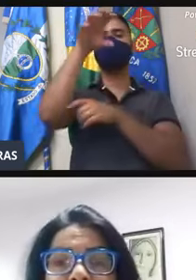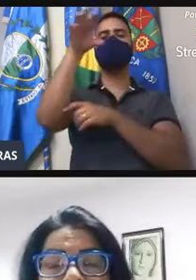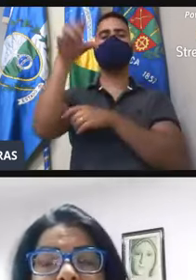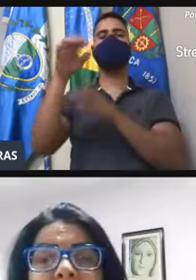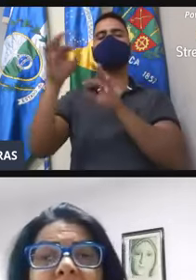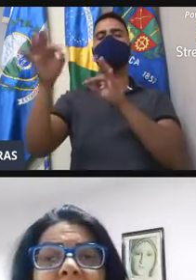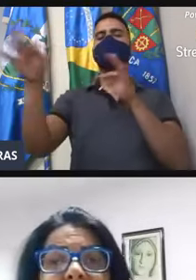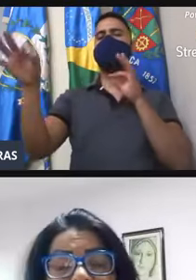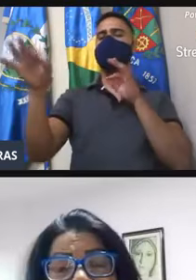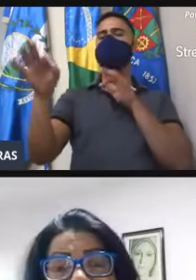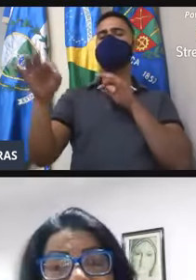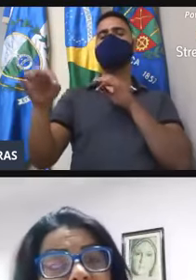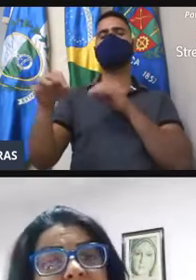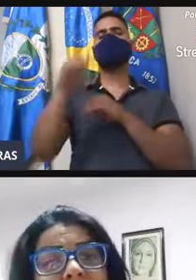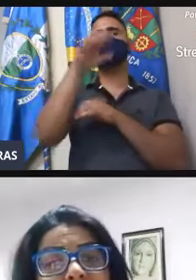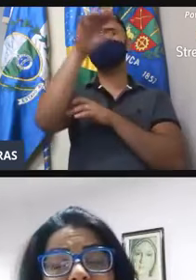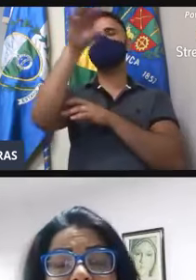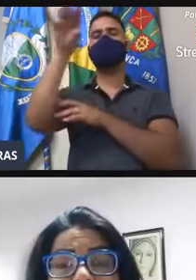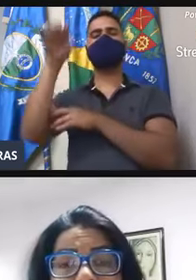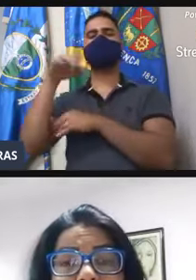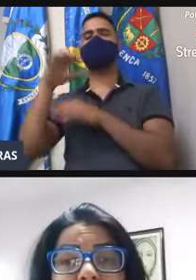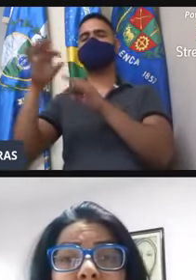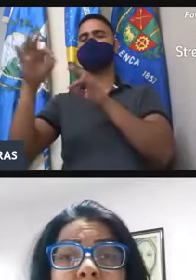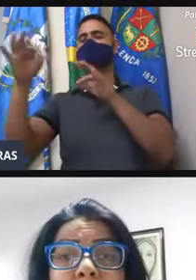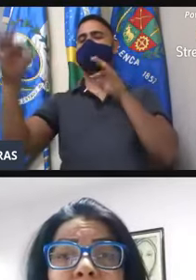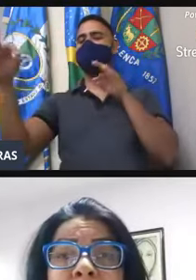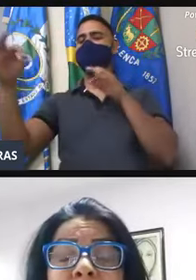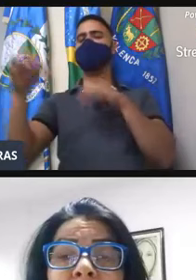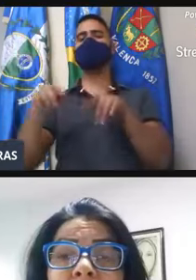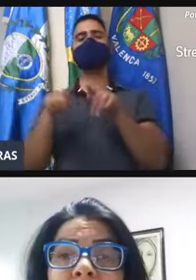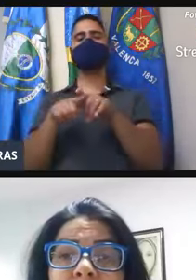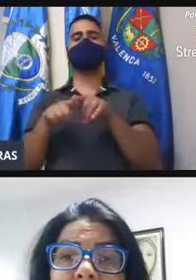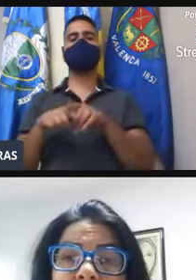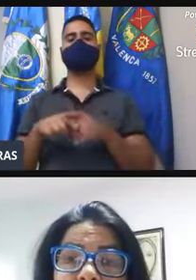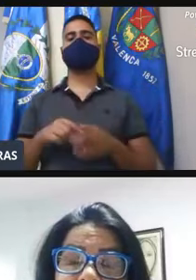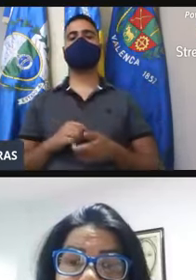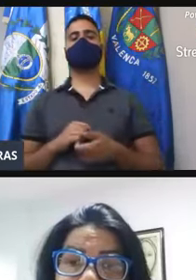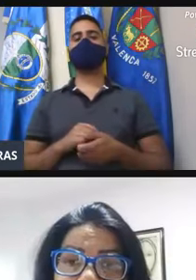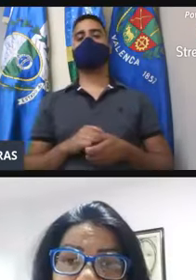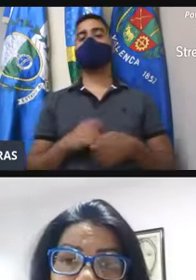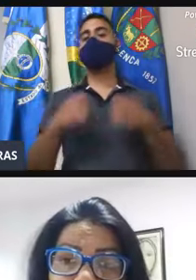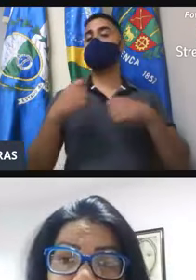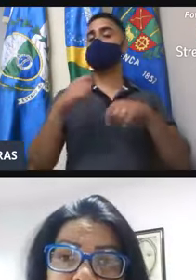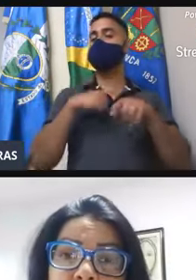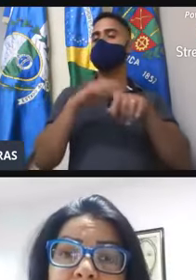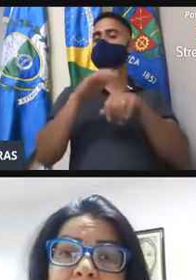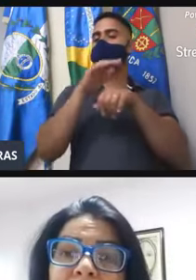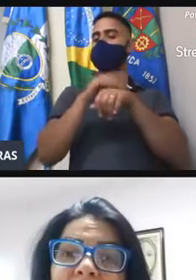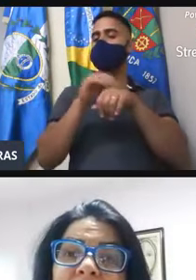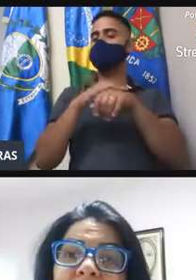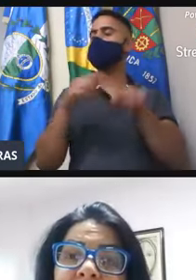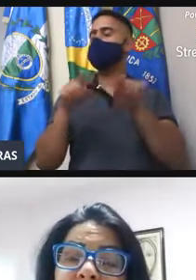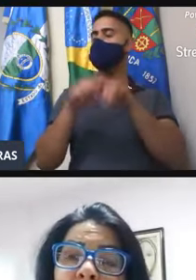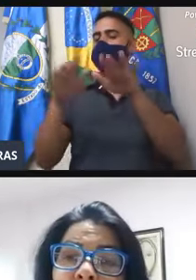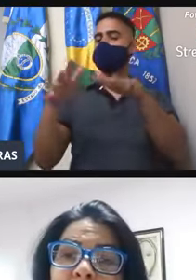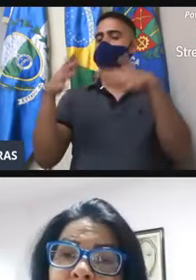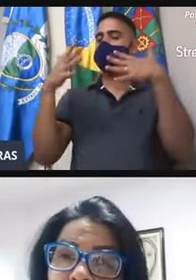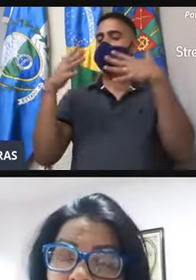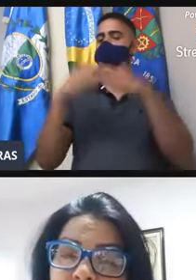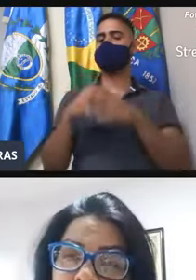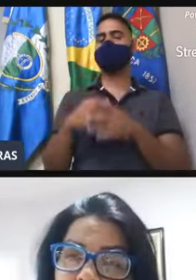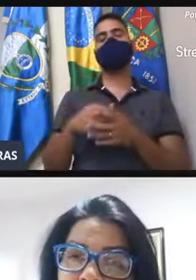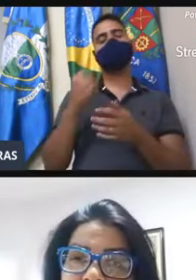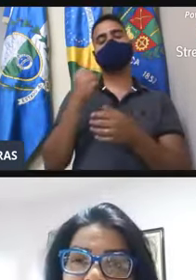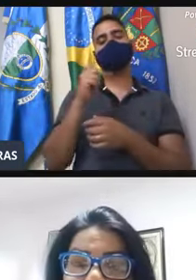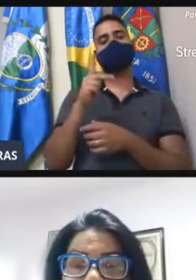temos bairros muito afastados, né, Desvio, Pedro Carlos, localidade ali de loteamento Rancho Novo, que precisa desse